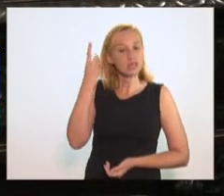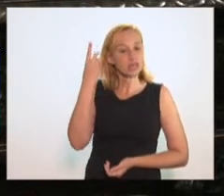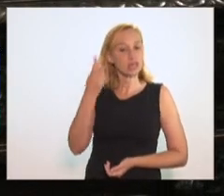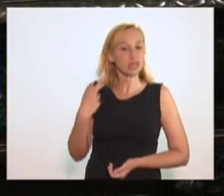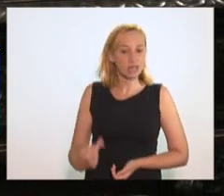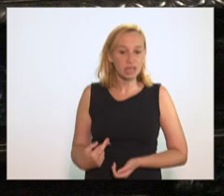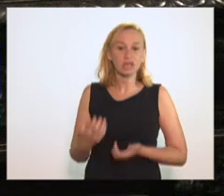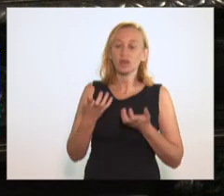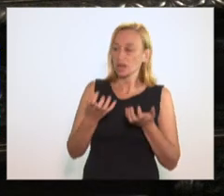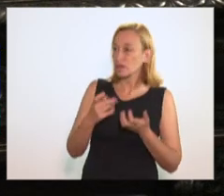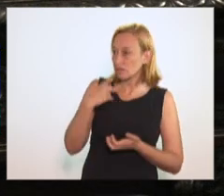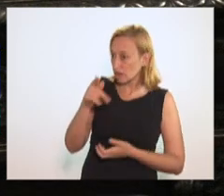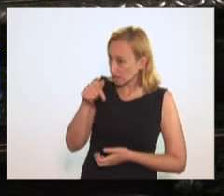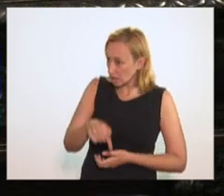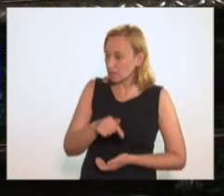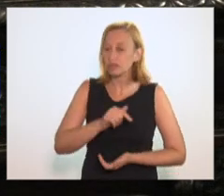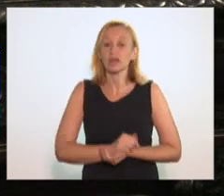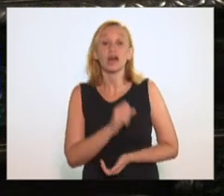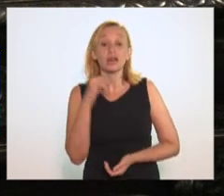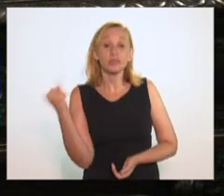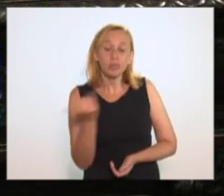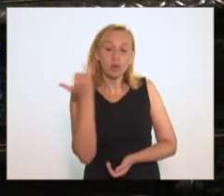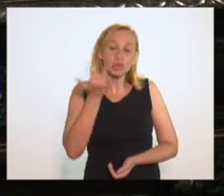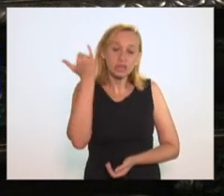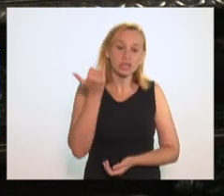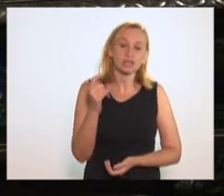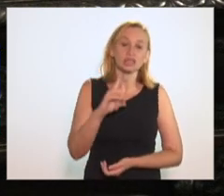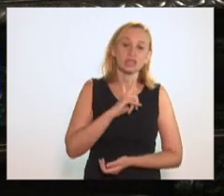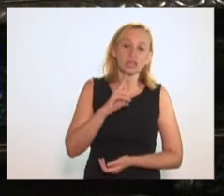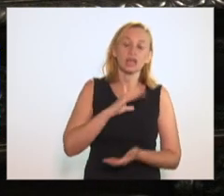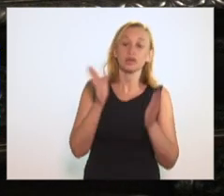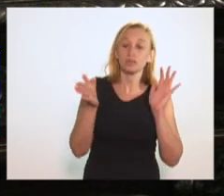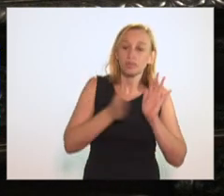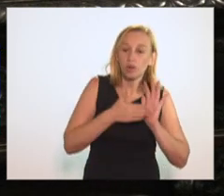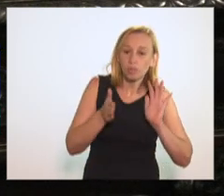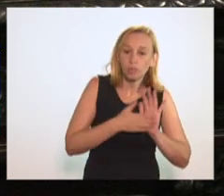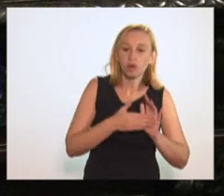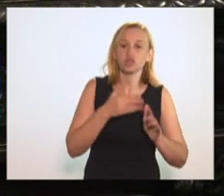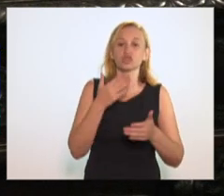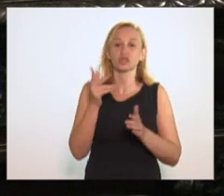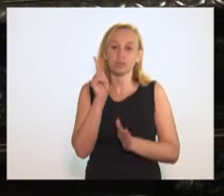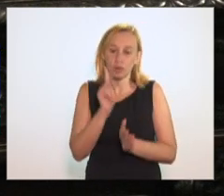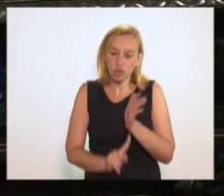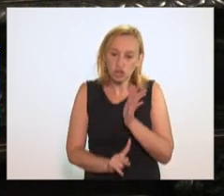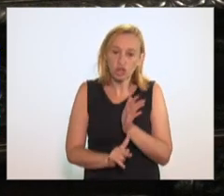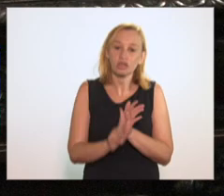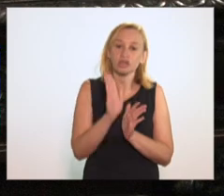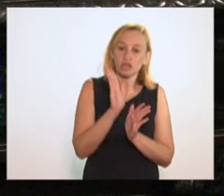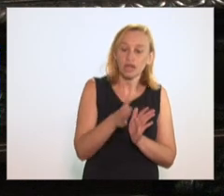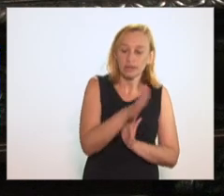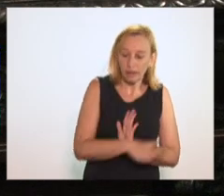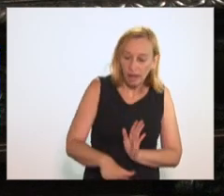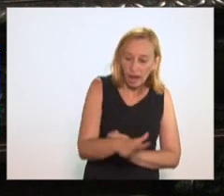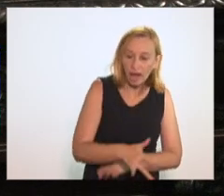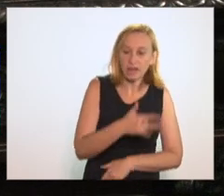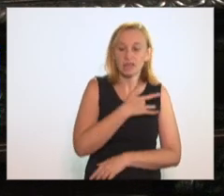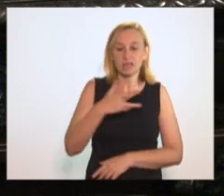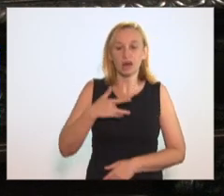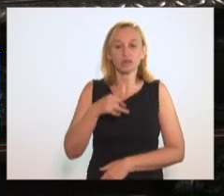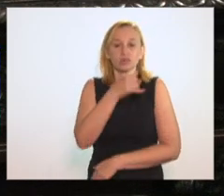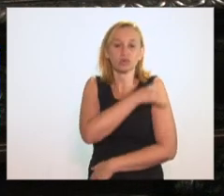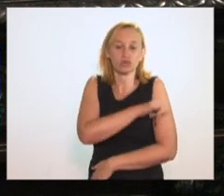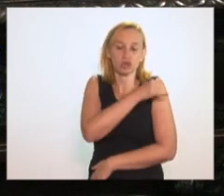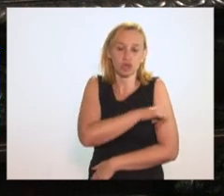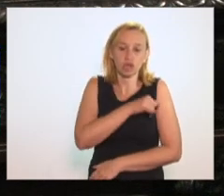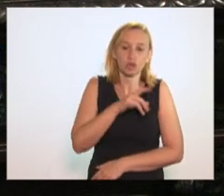disso que a gente está falando aqui. A importância de termos propostas e projetos para a área da saúde no Rio de Janeiro.